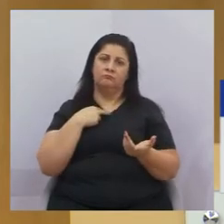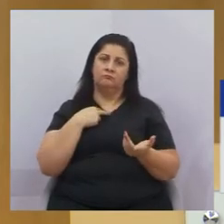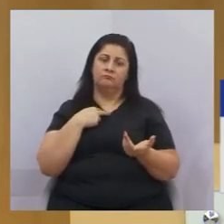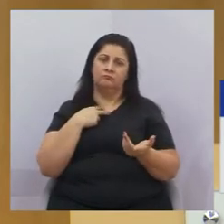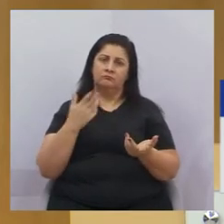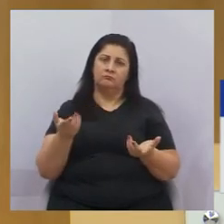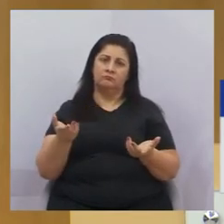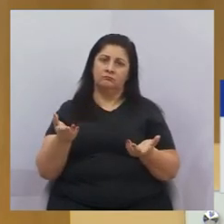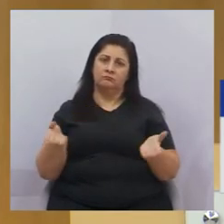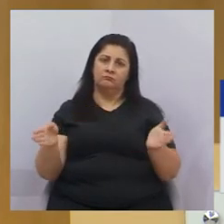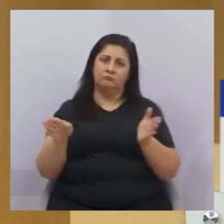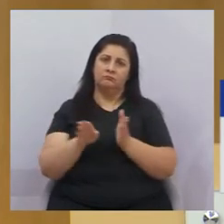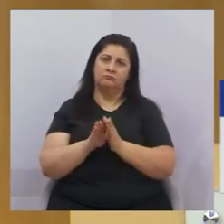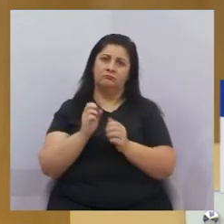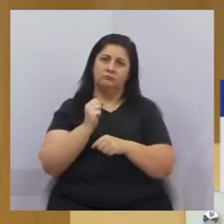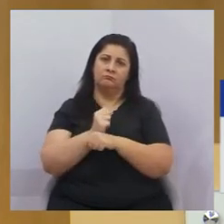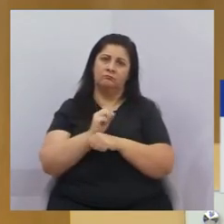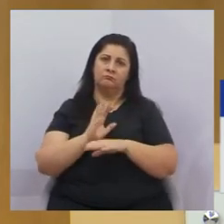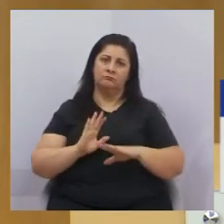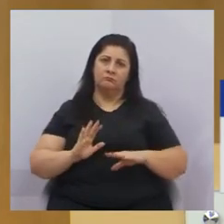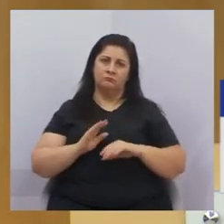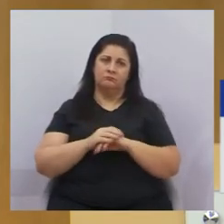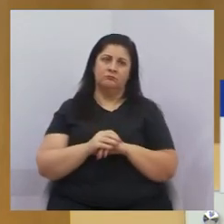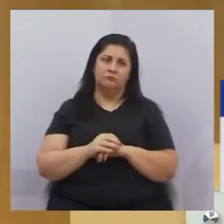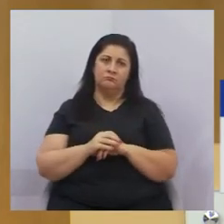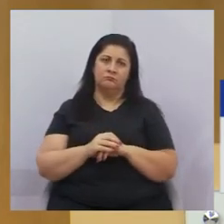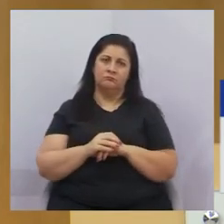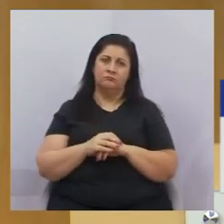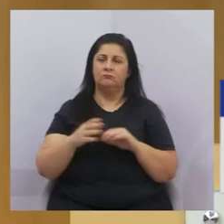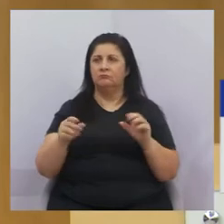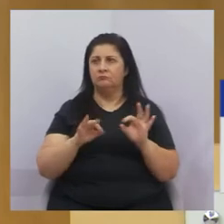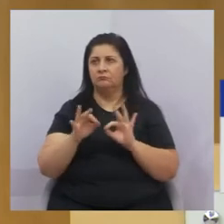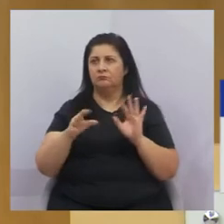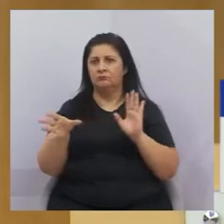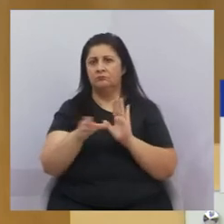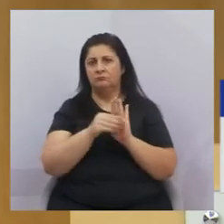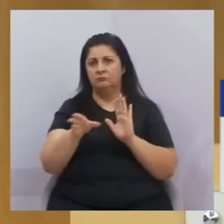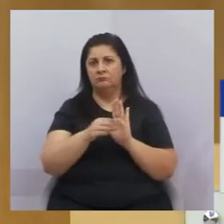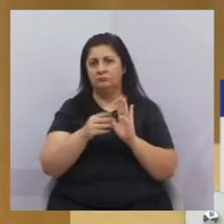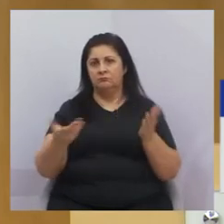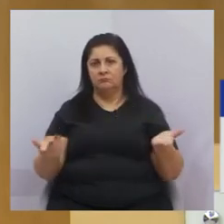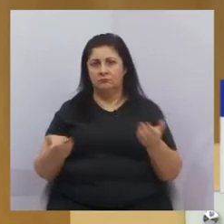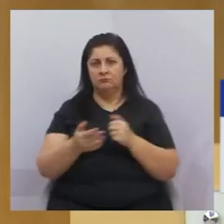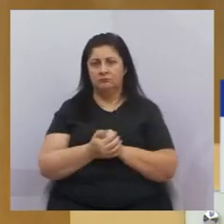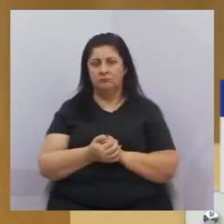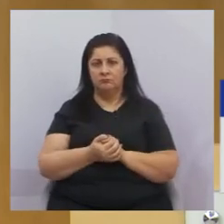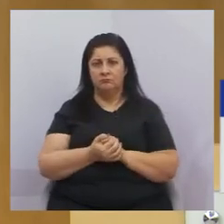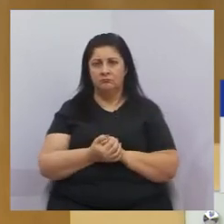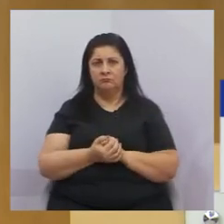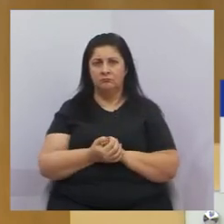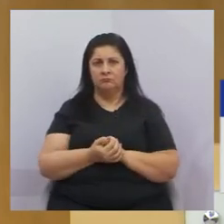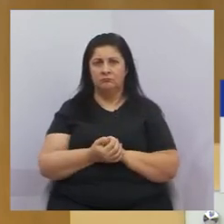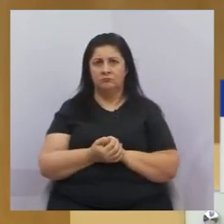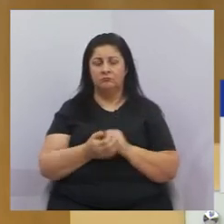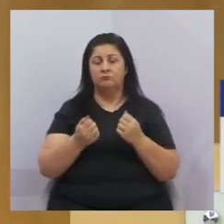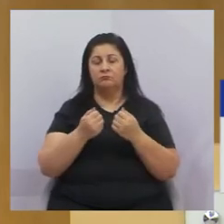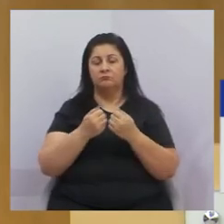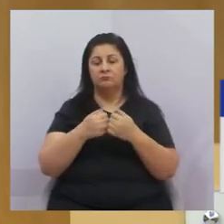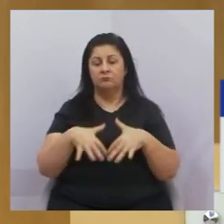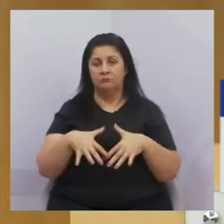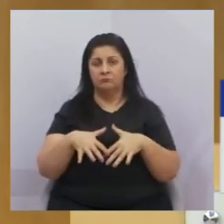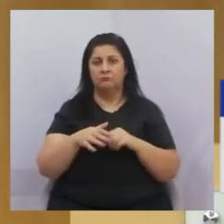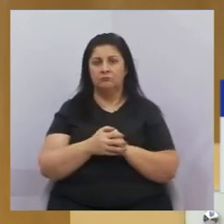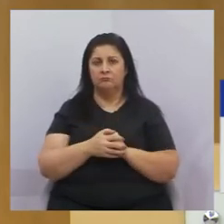chegar, parar 10 minutos a sessão para ficar colocando emendas de última hora. Então, é um